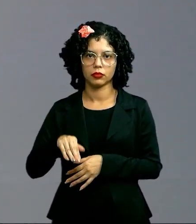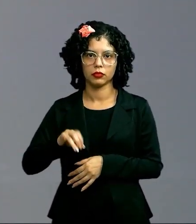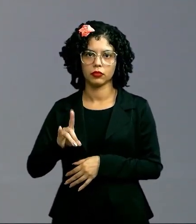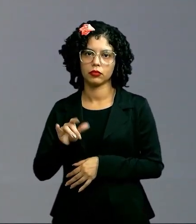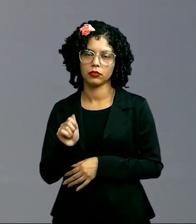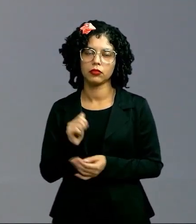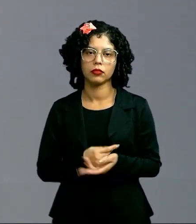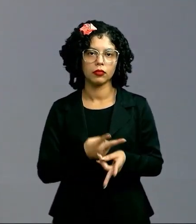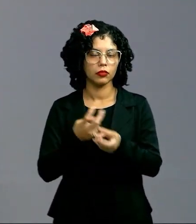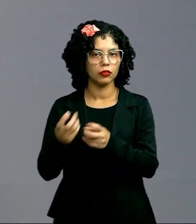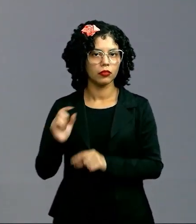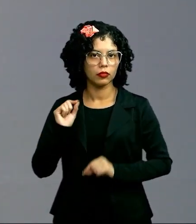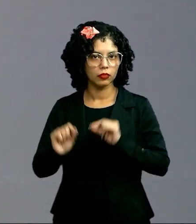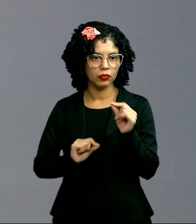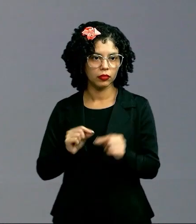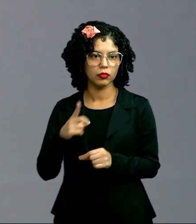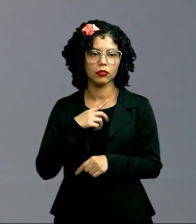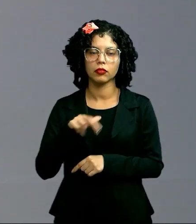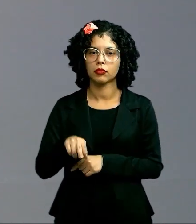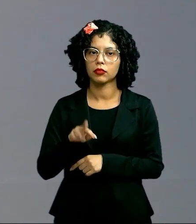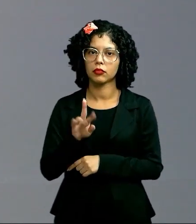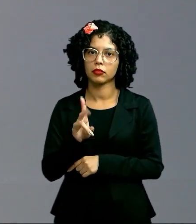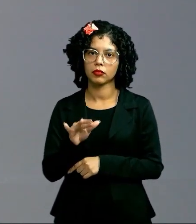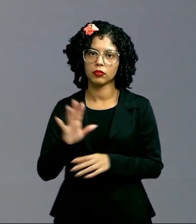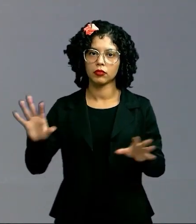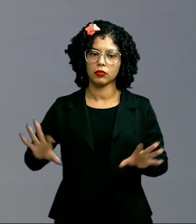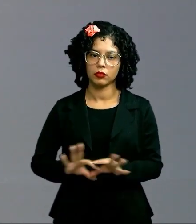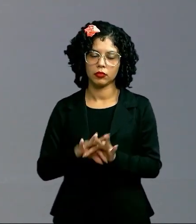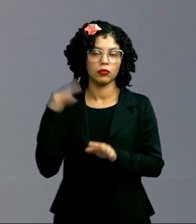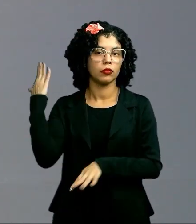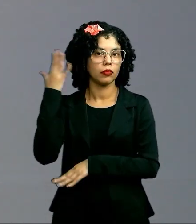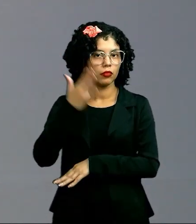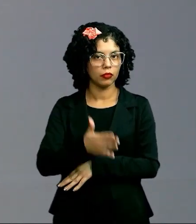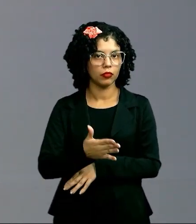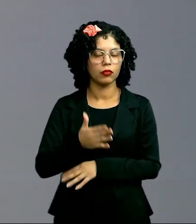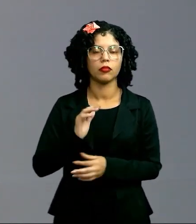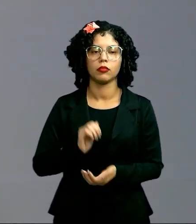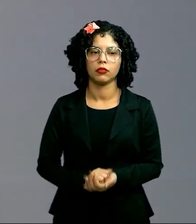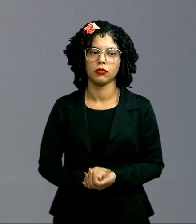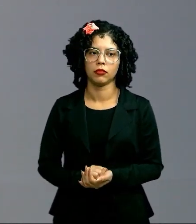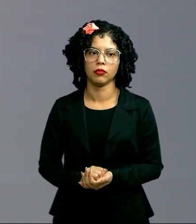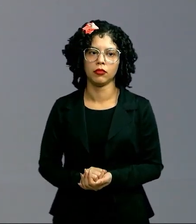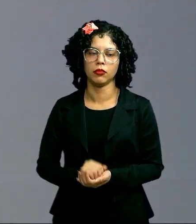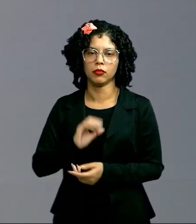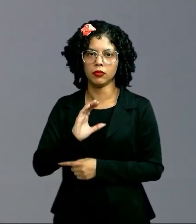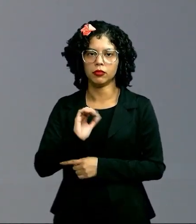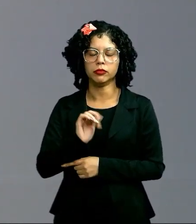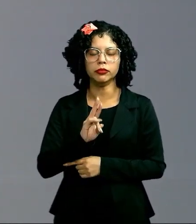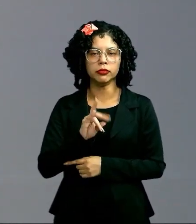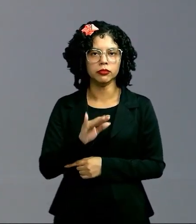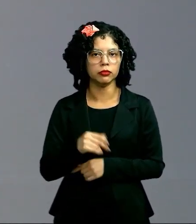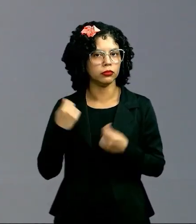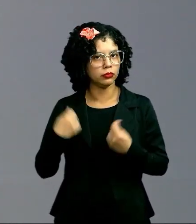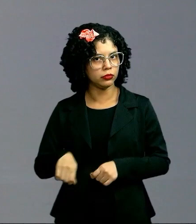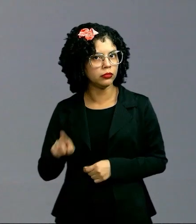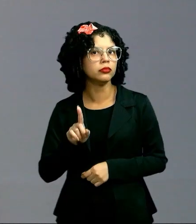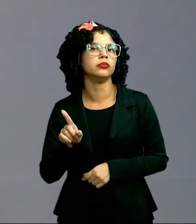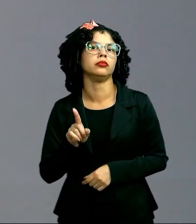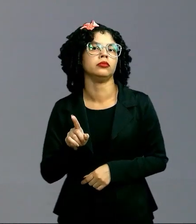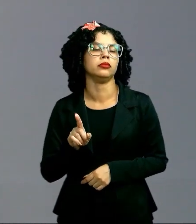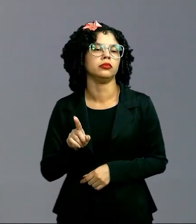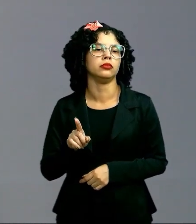amida. A observação é que esse nitrogênio ele precisa estar diretamente ligado a essa carbonila. Não é necessário que ele